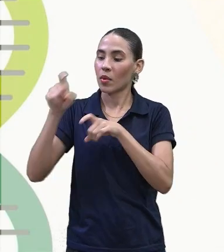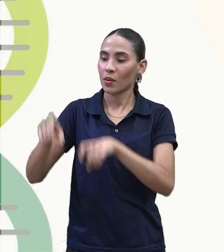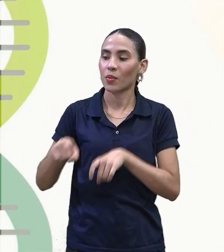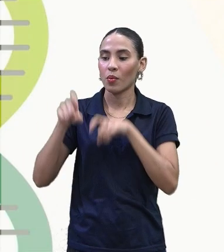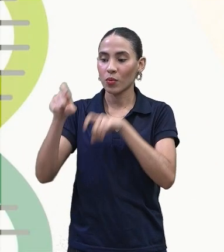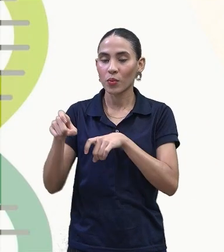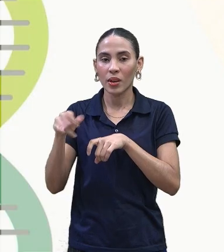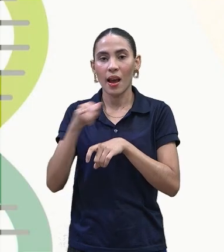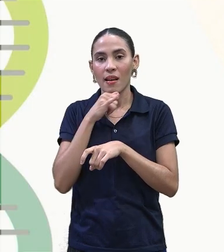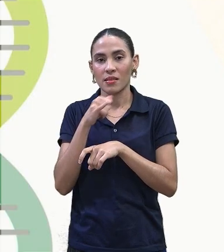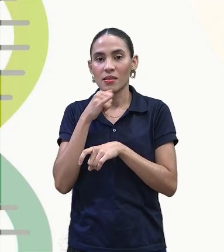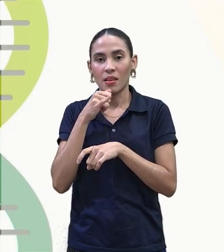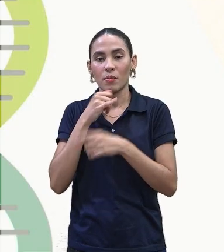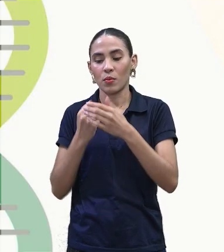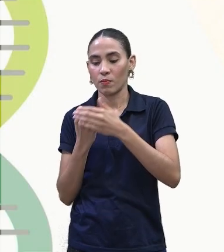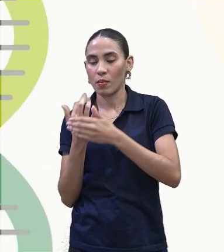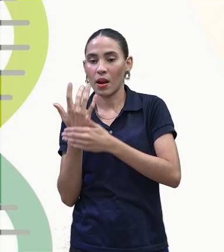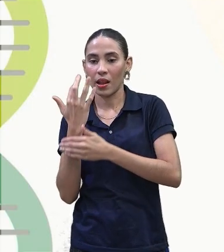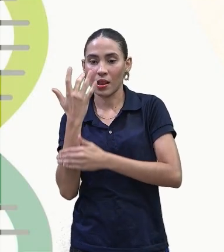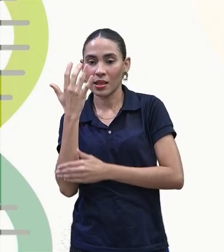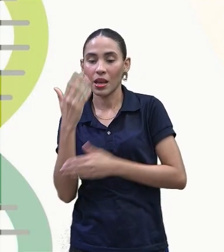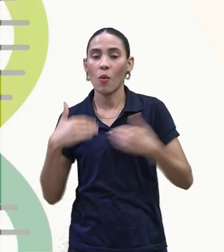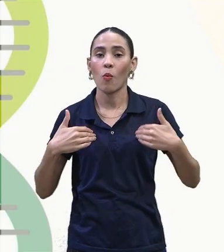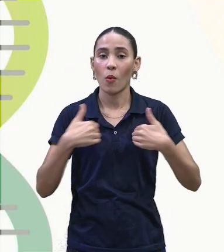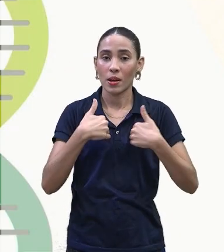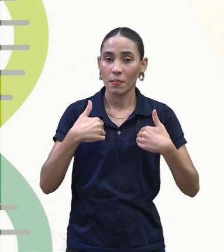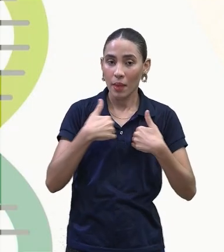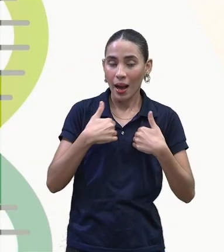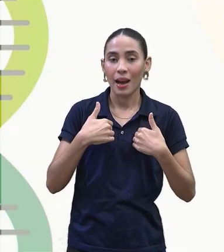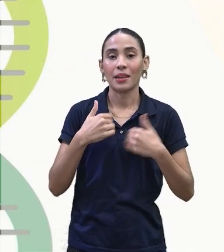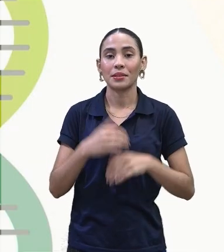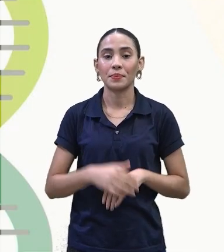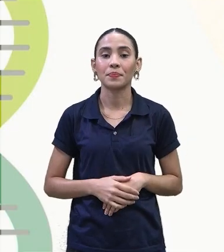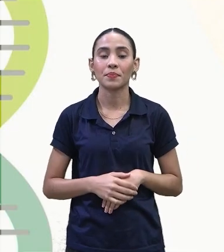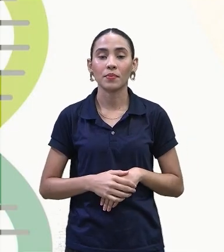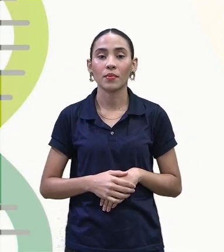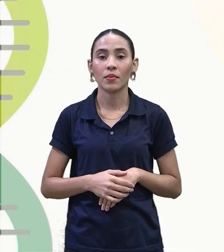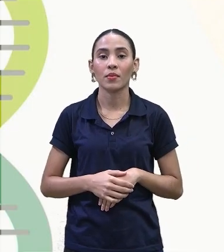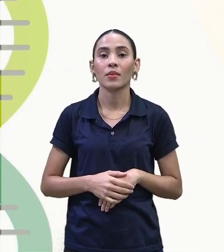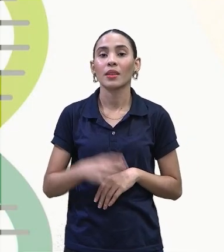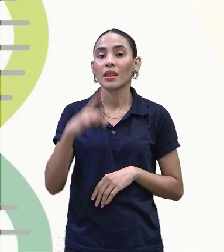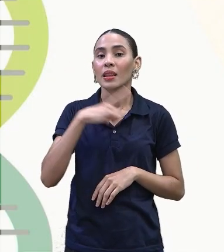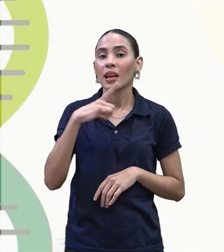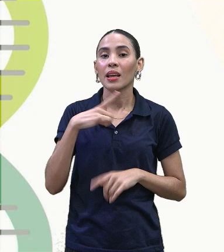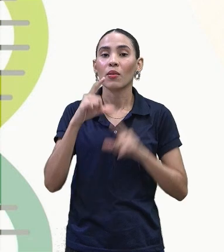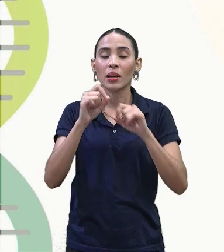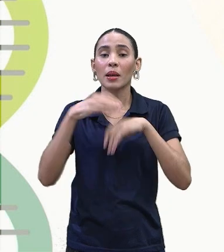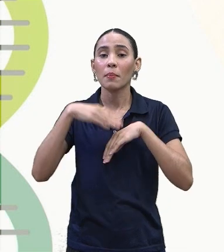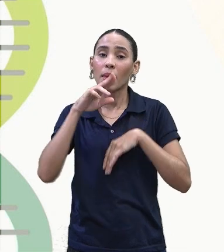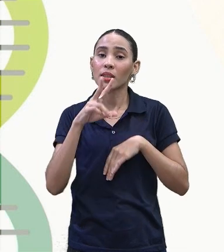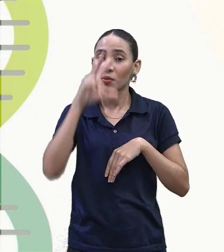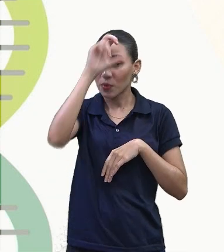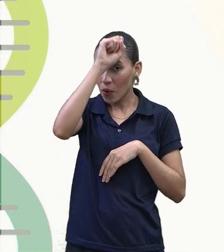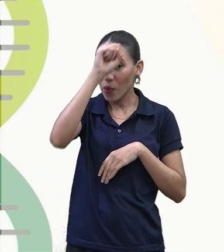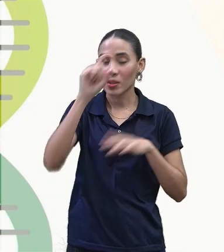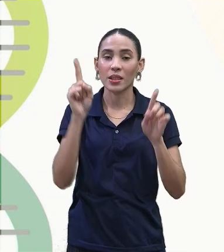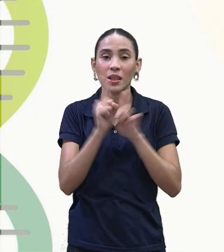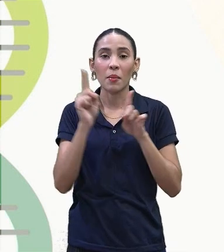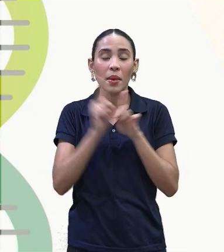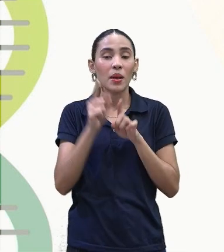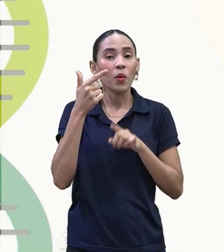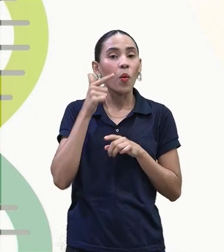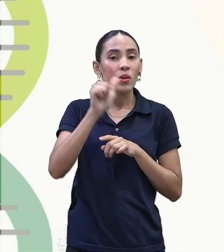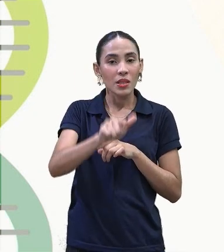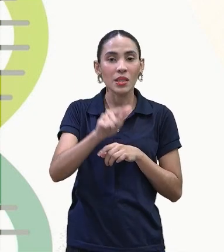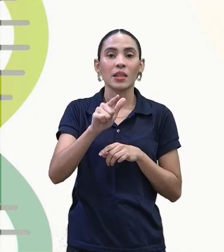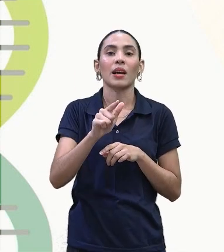trata, então, né, plantações, animais, essas culturas, para que elas tenham mais resistência, para que elas consigam